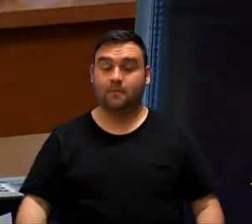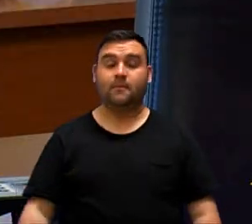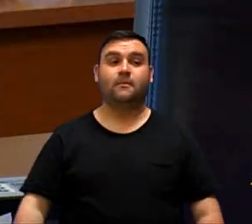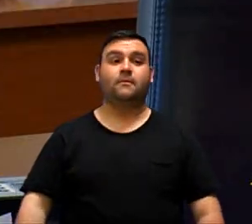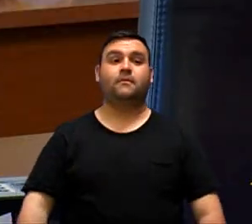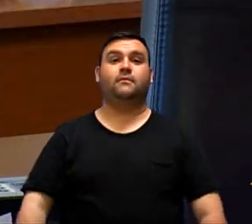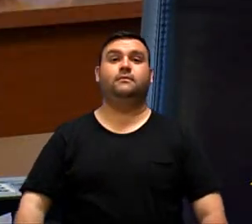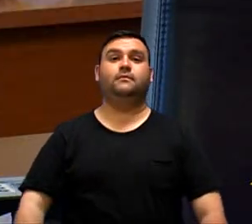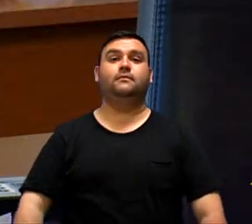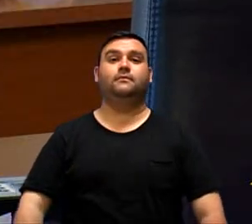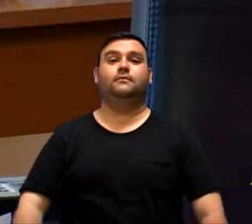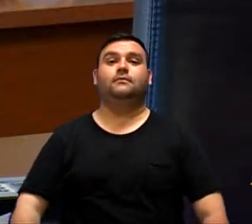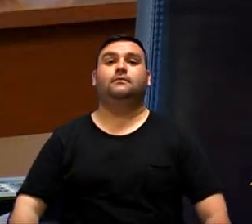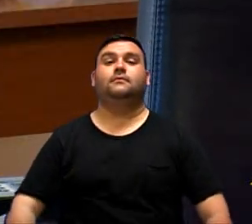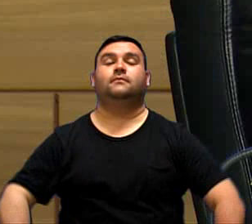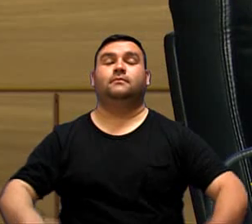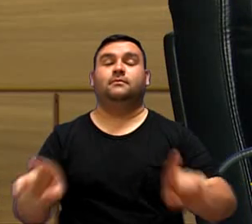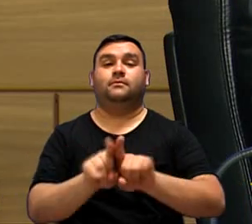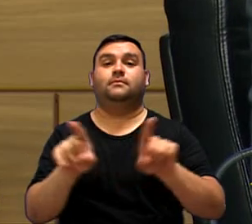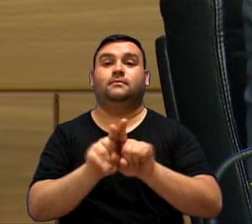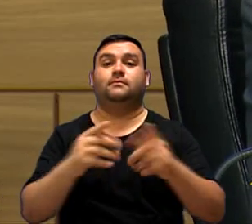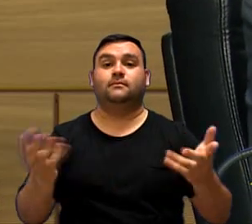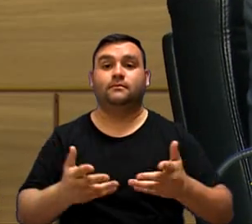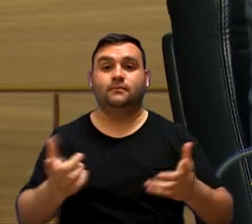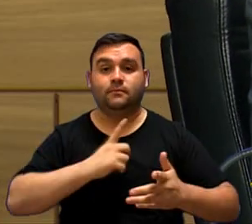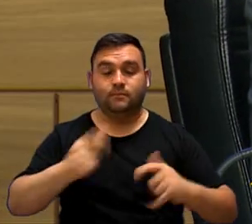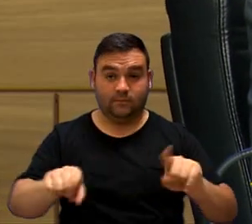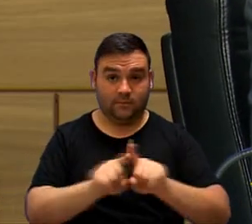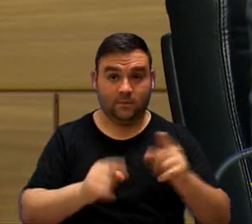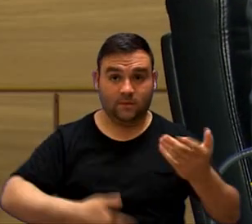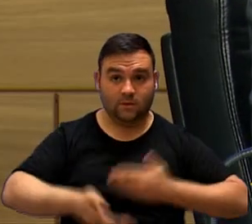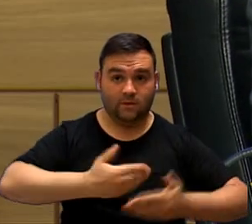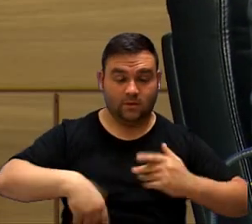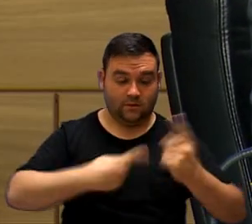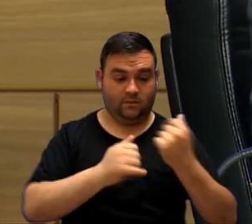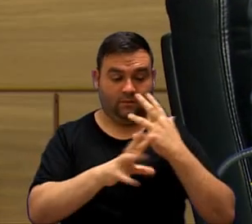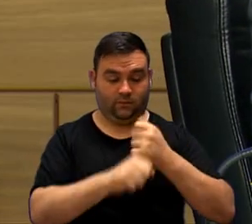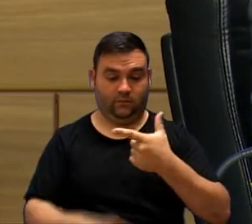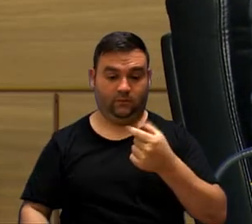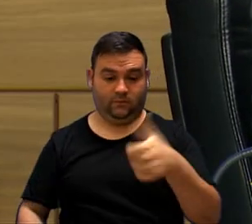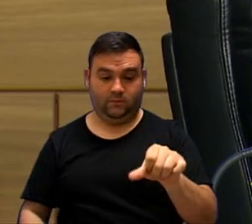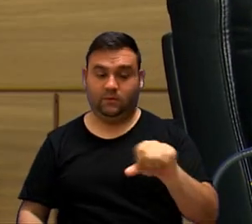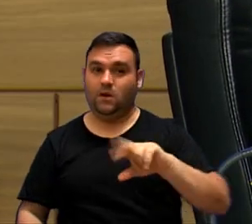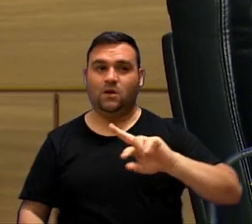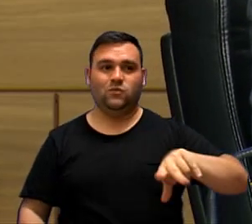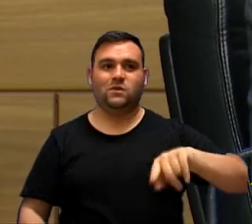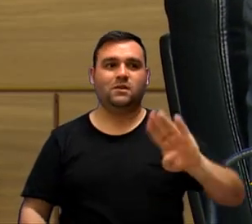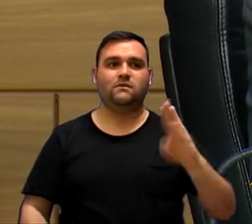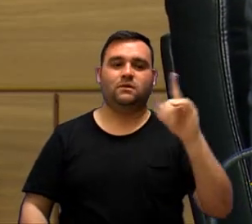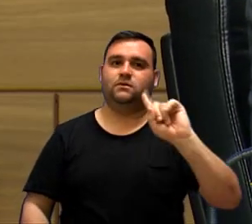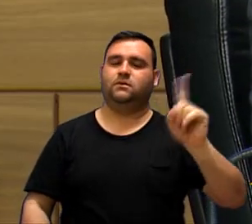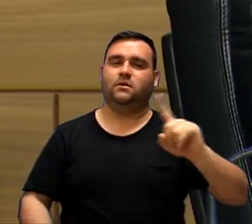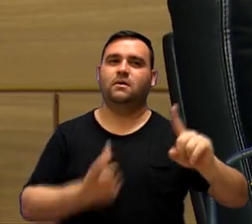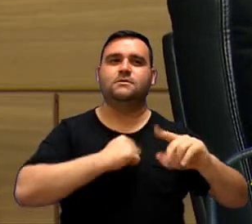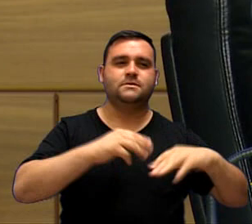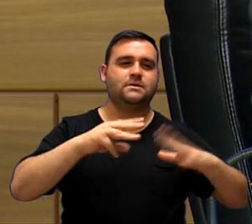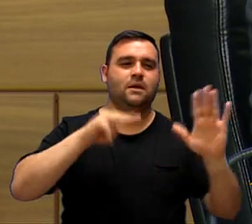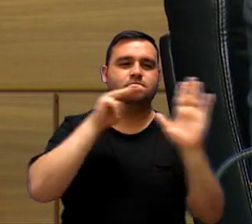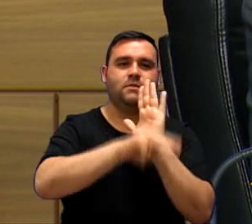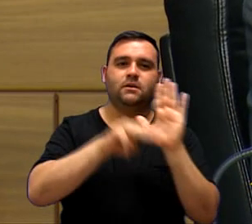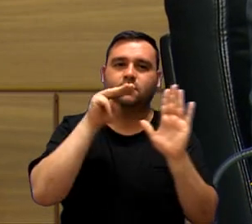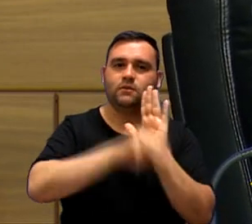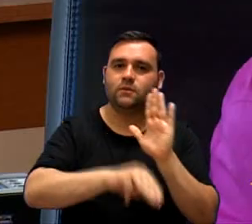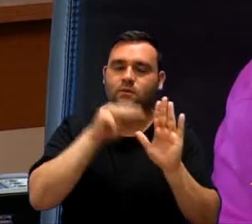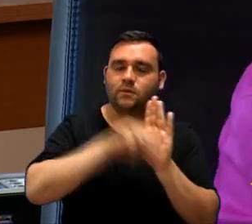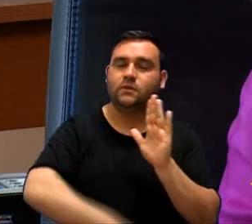Mas, caramba. E com relação ao orçamento 2019, não é uma peça de ficção, ela foi feita com metodologia. Eu acho que não